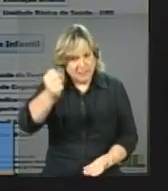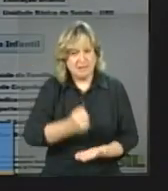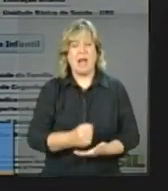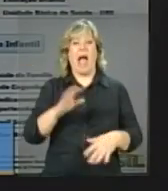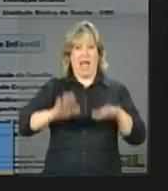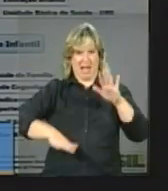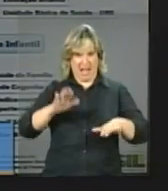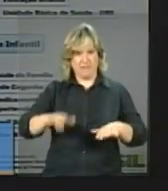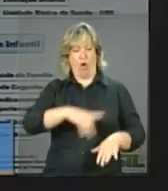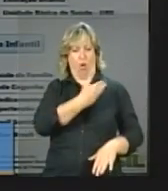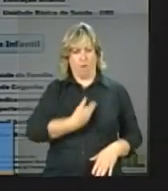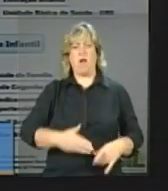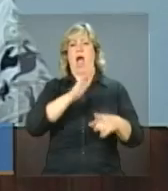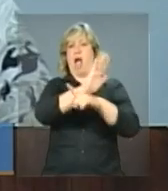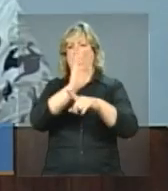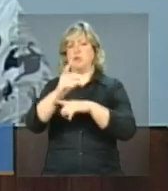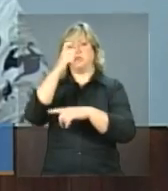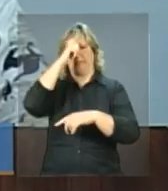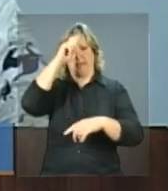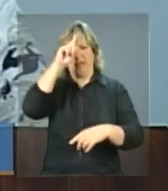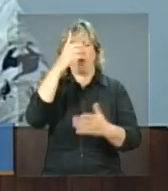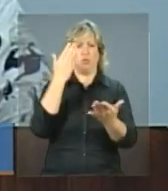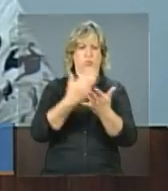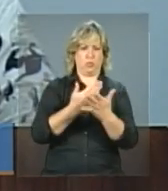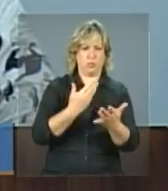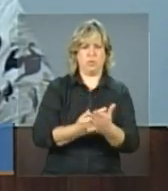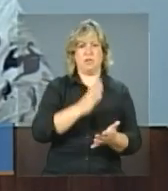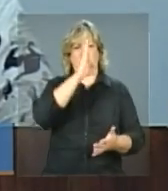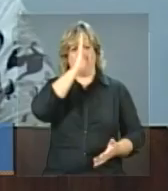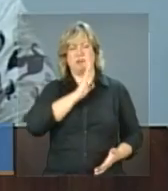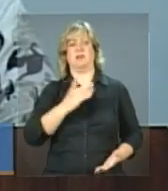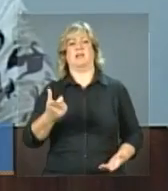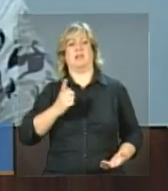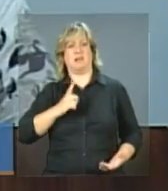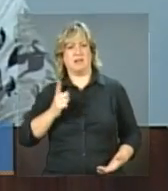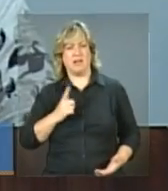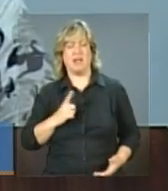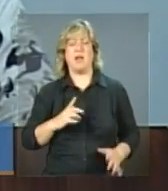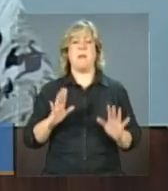como ter acesso ao emprego. Muitas vezes, deficiência, né,